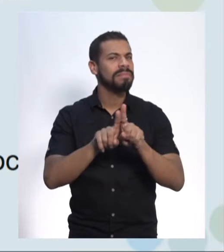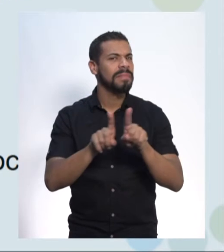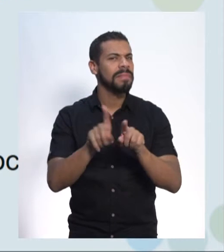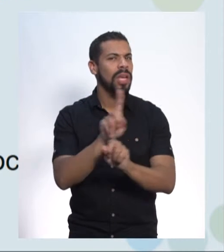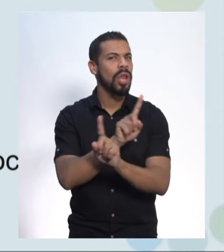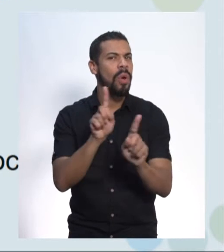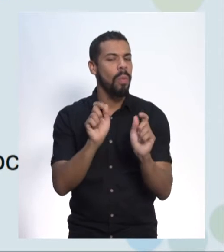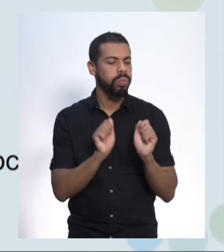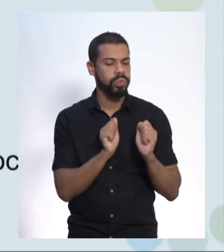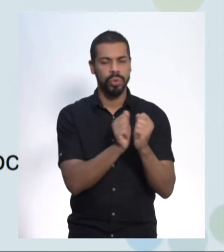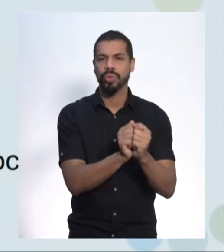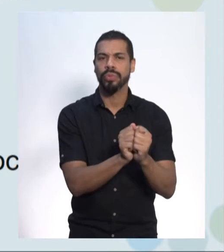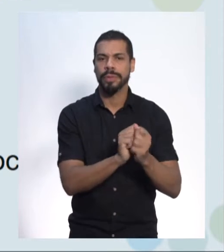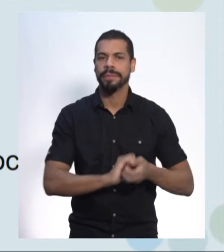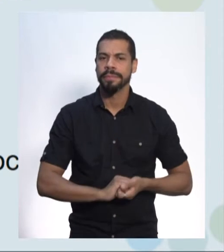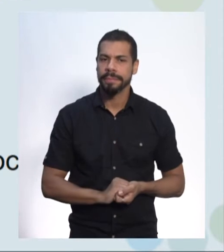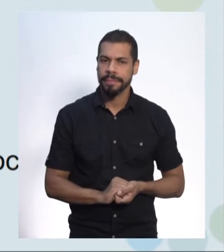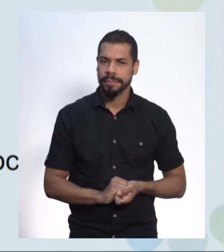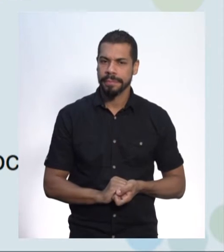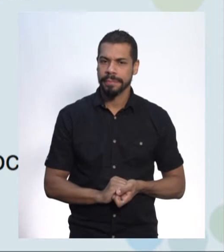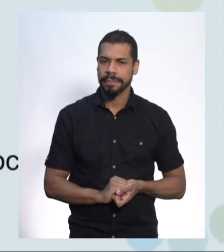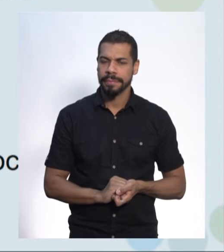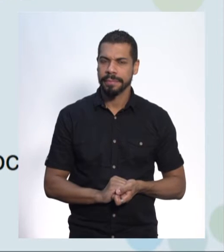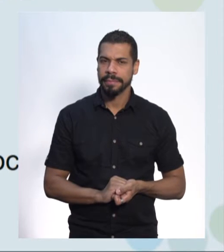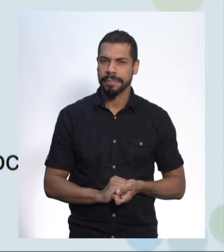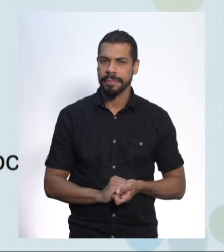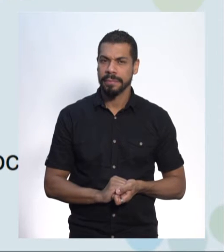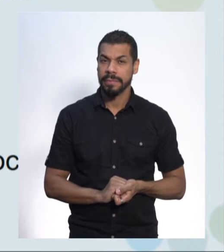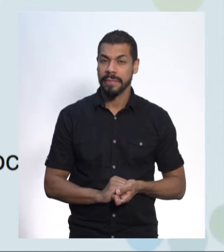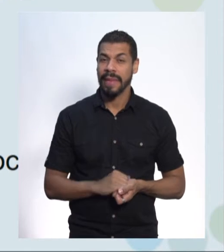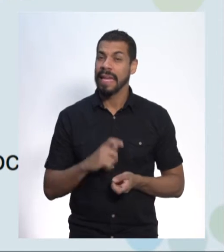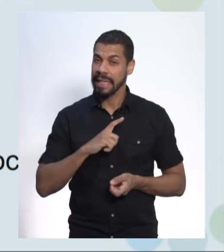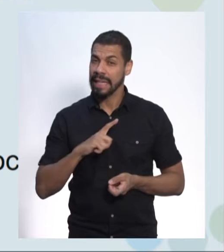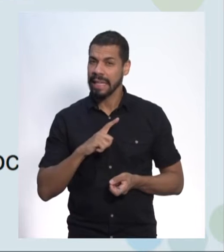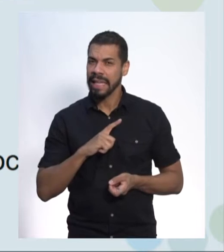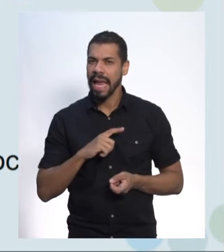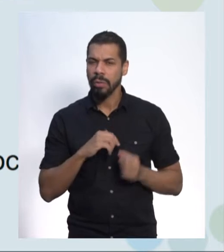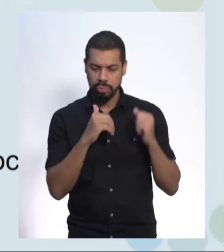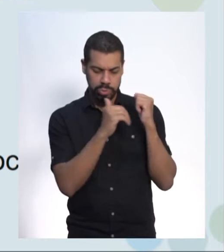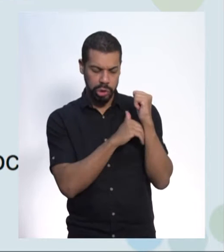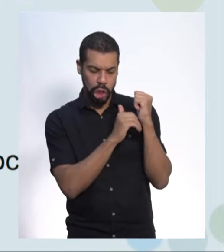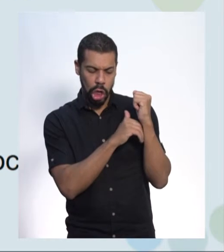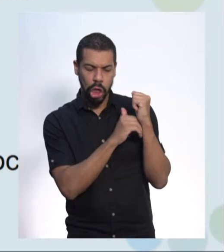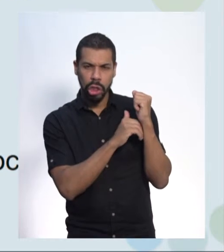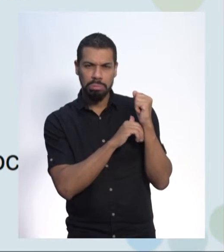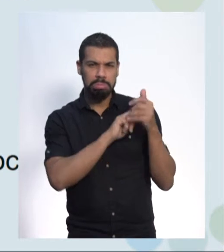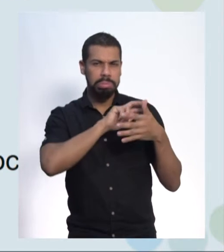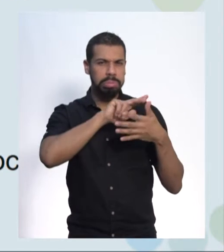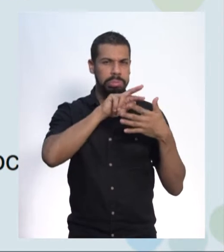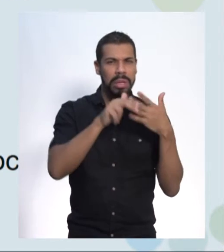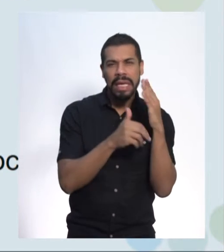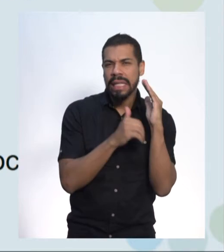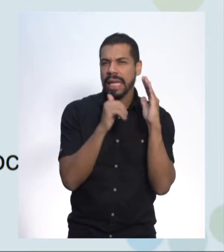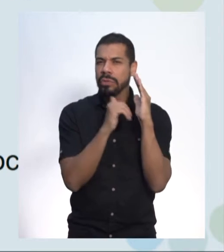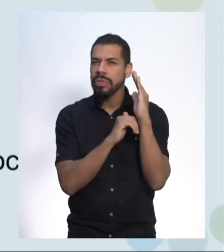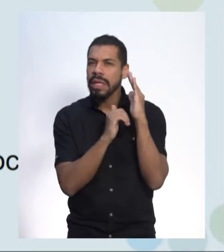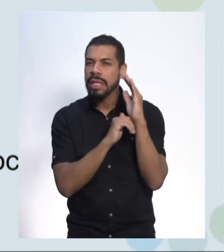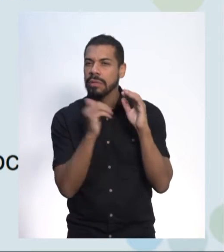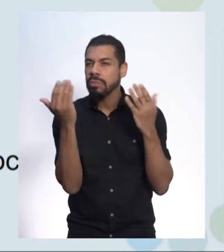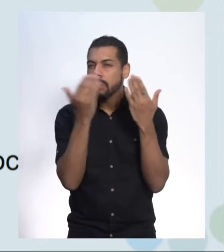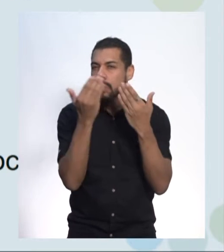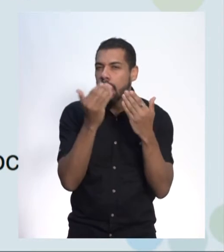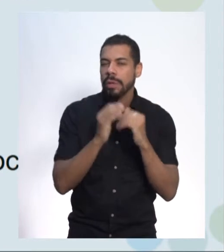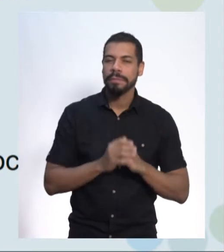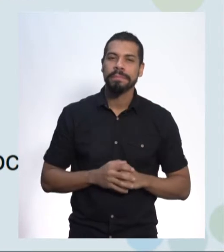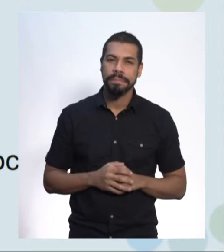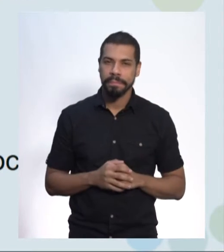um segredo que não querem que você saiba. Então tem algumas histórias que basicamente é dessa